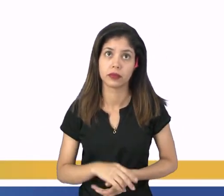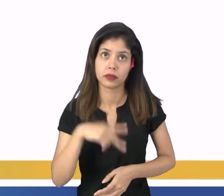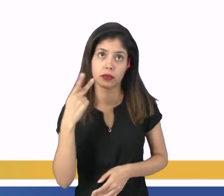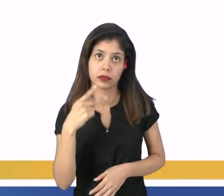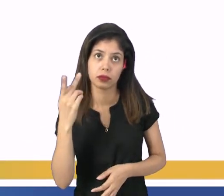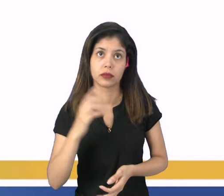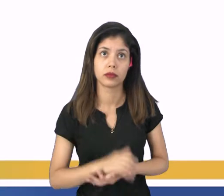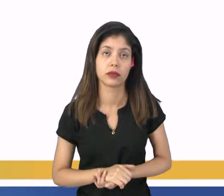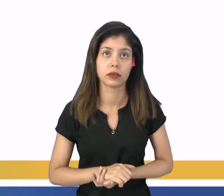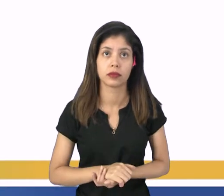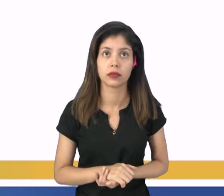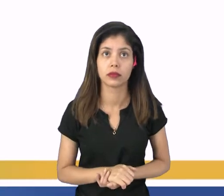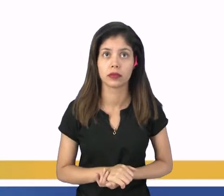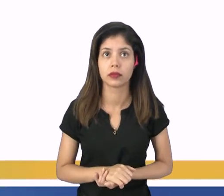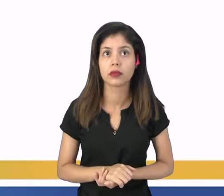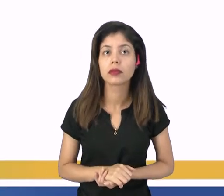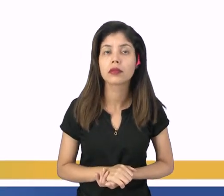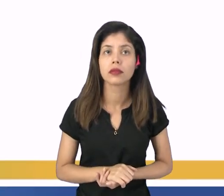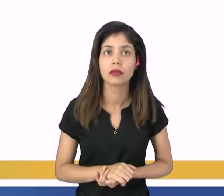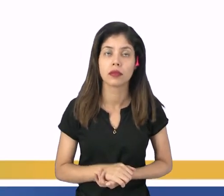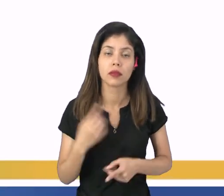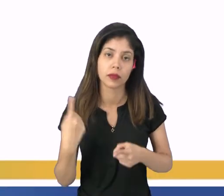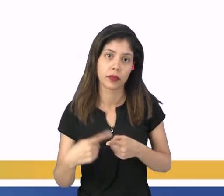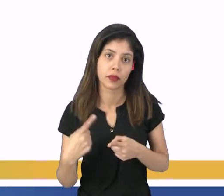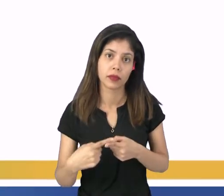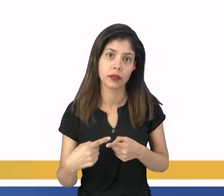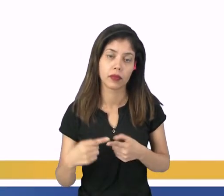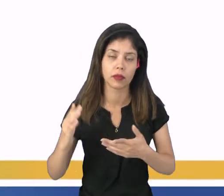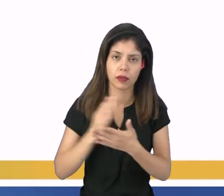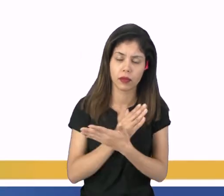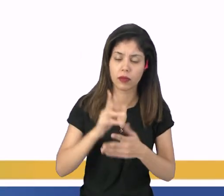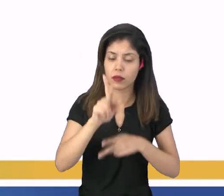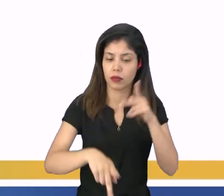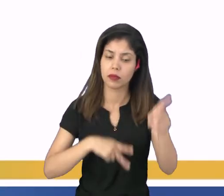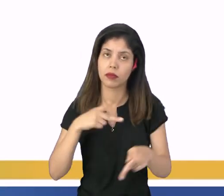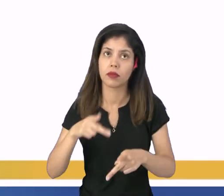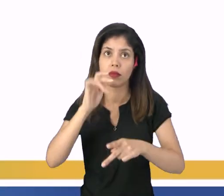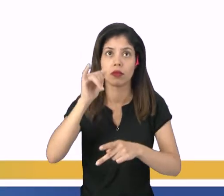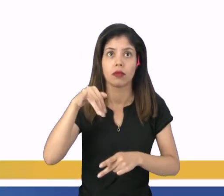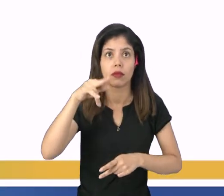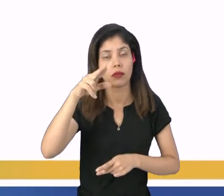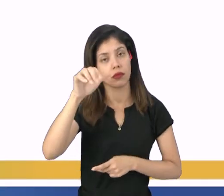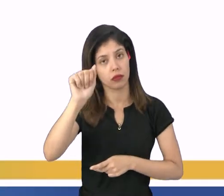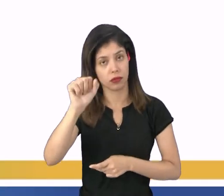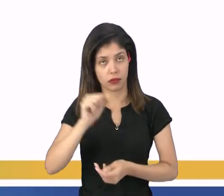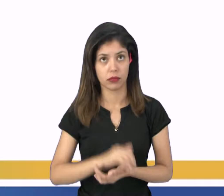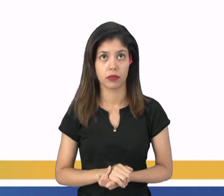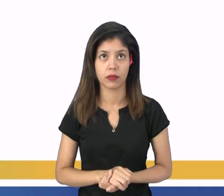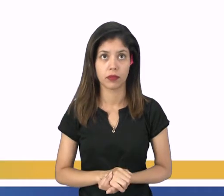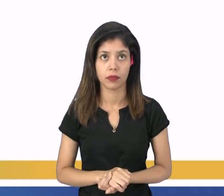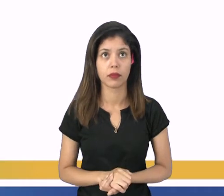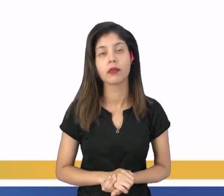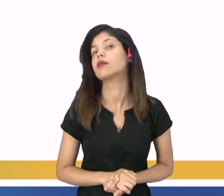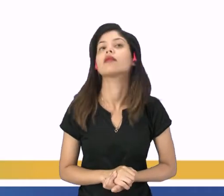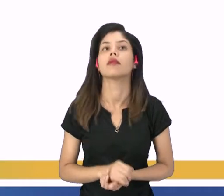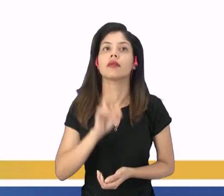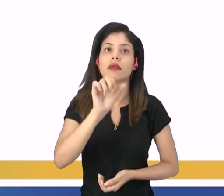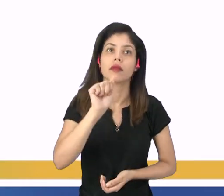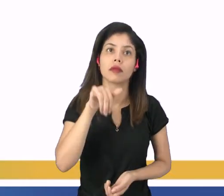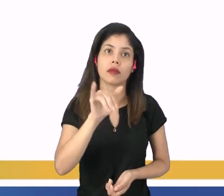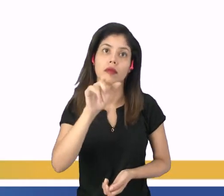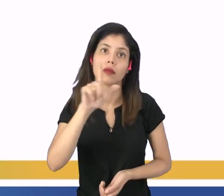dos multiétnicos por quê? Porque eram vários povos que formavam os incas, né? Eles dominaram vários povos. Né? Vamos ter os ailos,